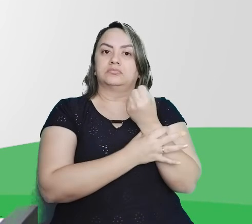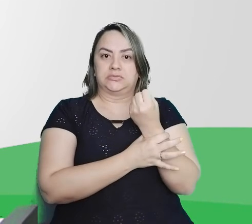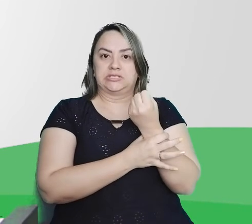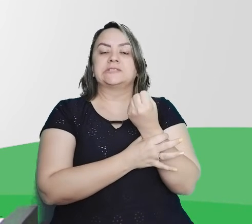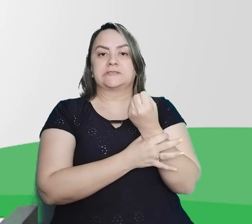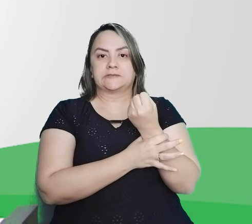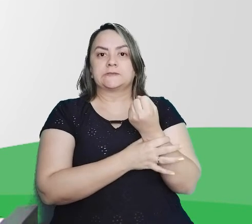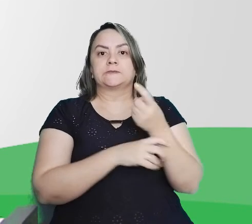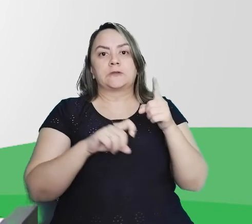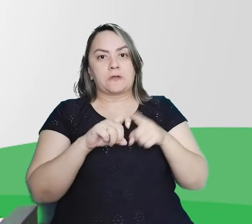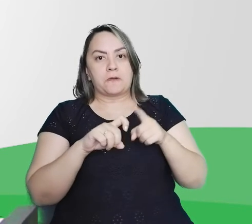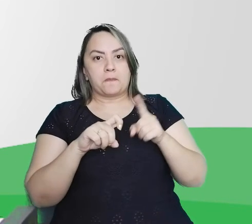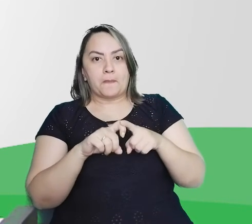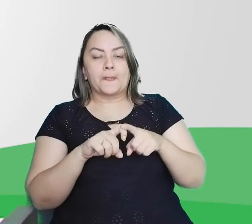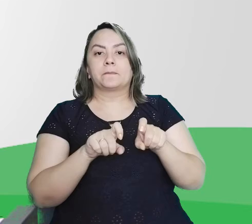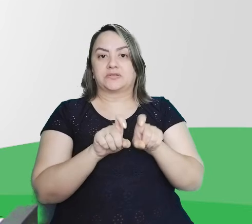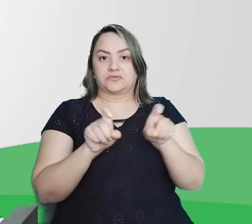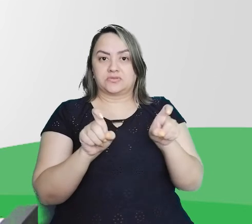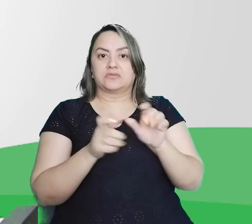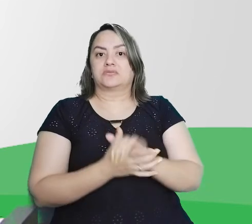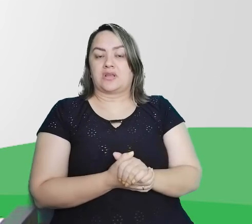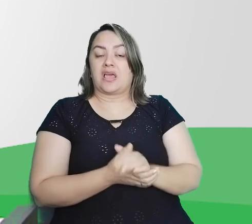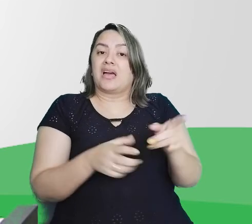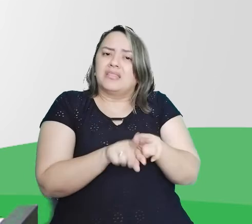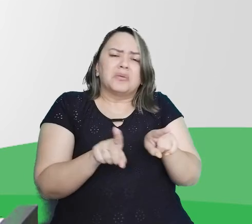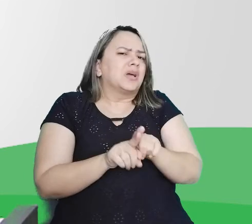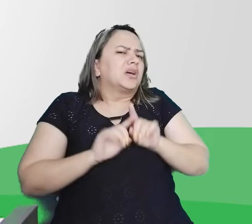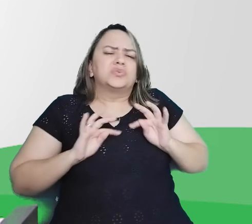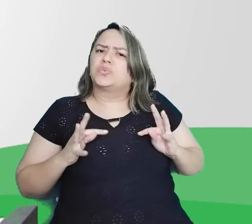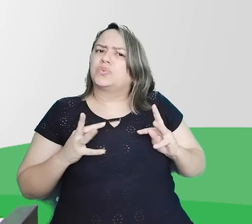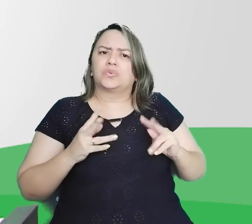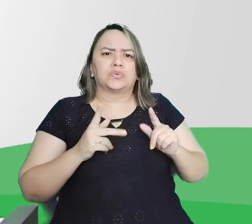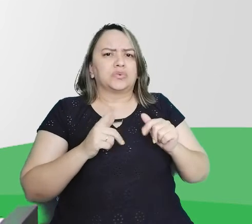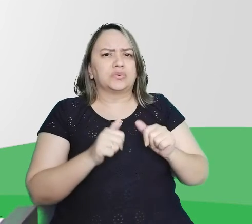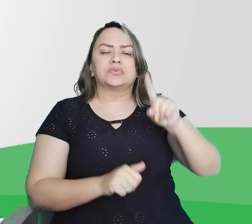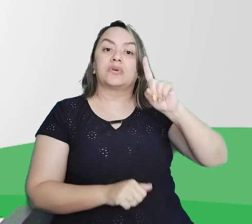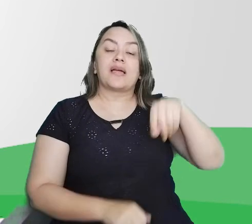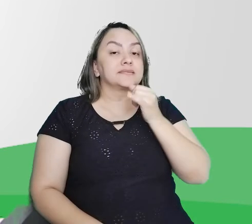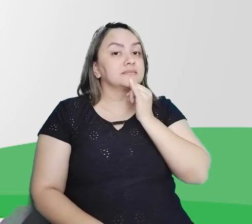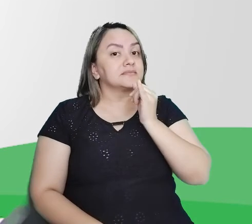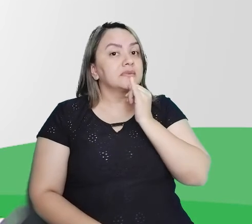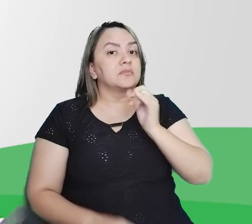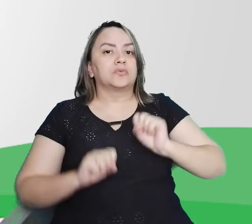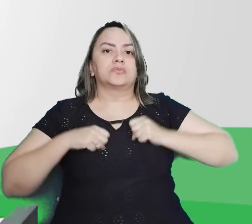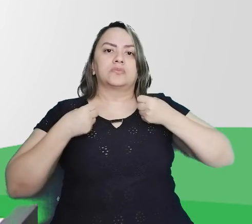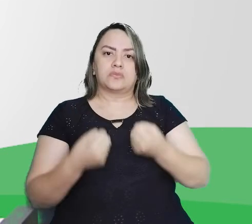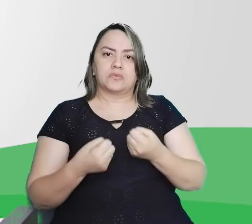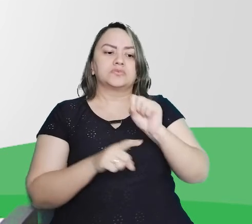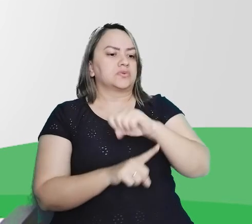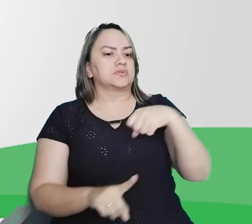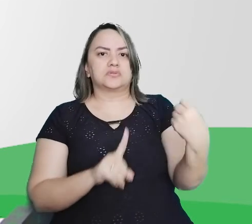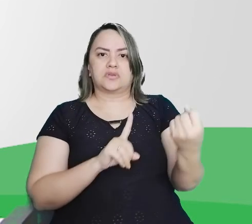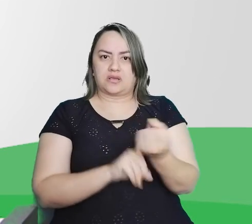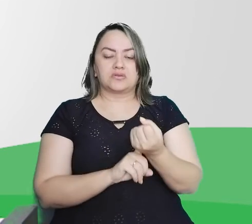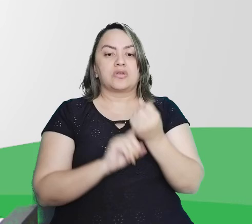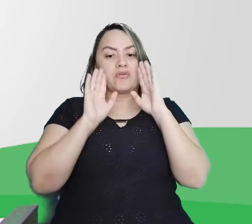sexuais impostas às mulheres. Tudo isso são exemplos dos esforços sociais voltados para a manutenção